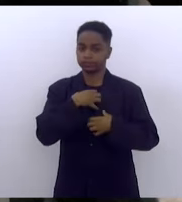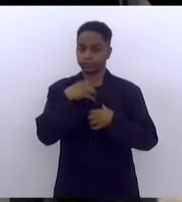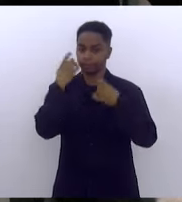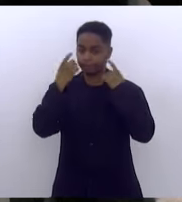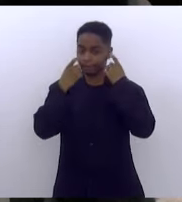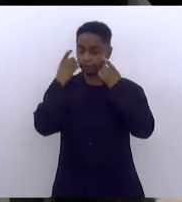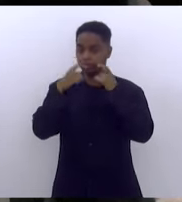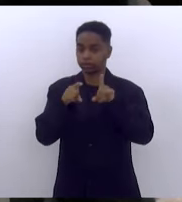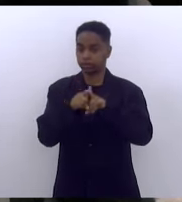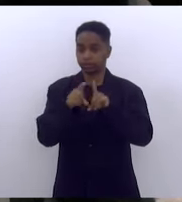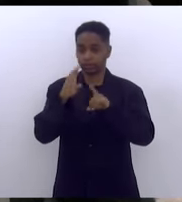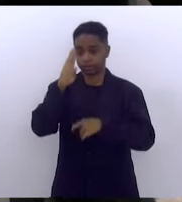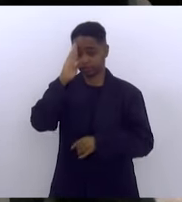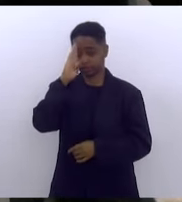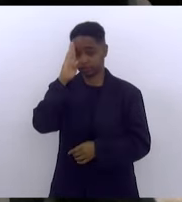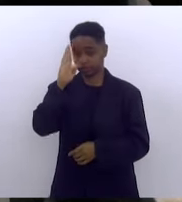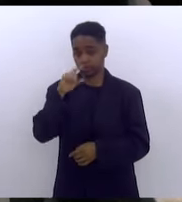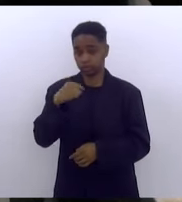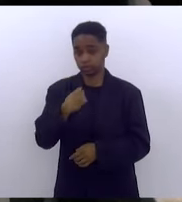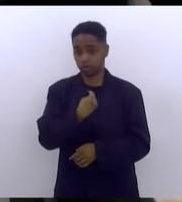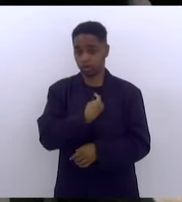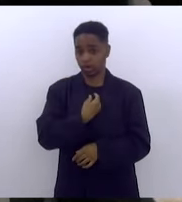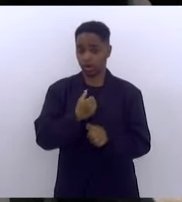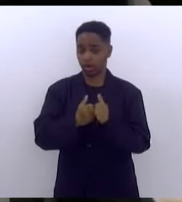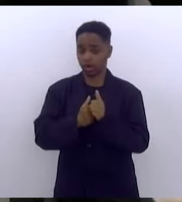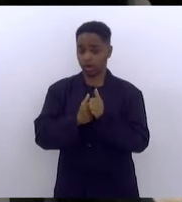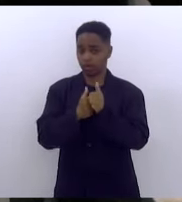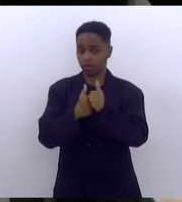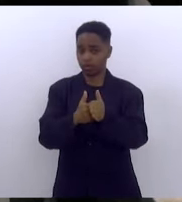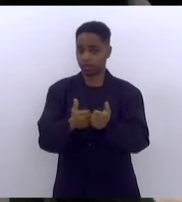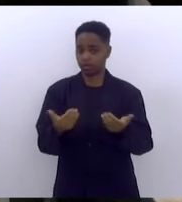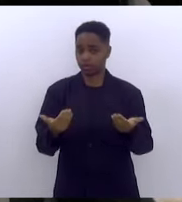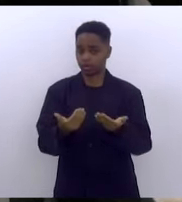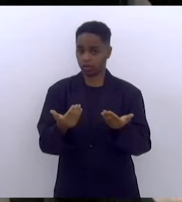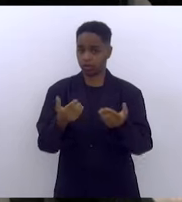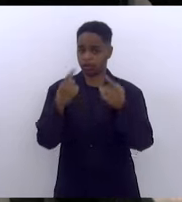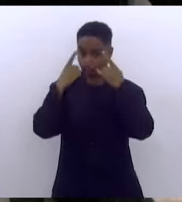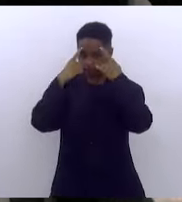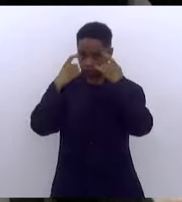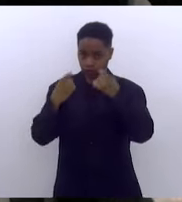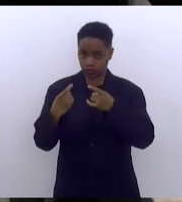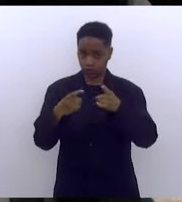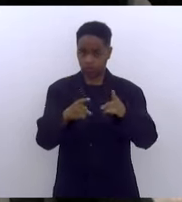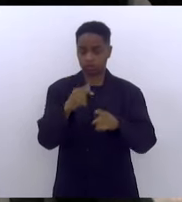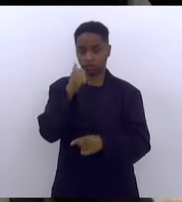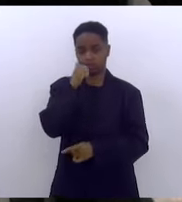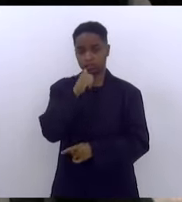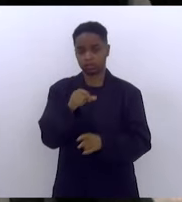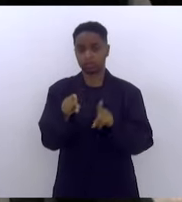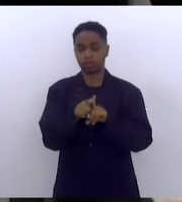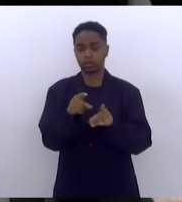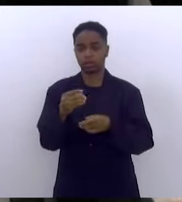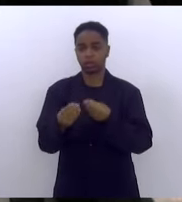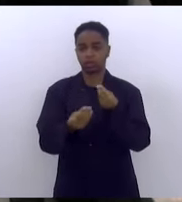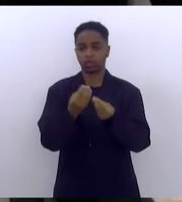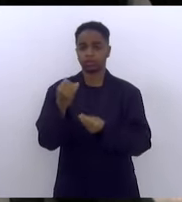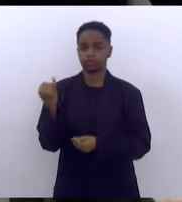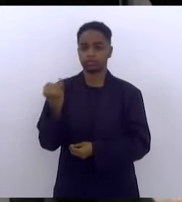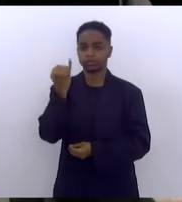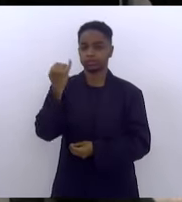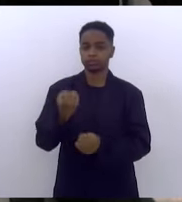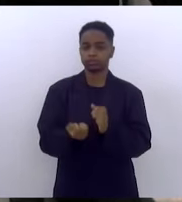em especial nós que estamos acompanhando aí toda a violência contra a mulher e a importância de criação